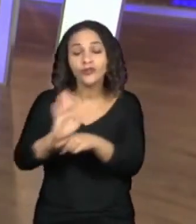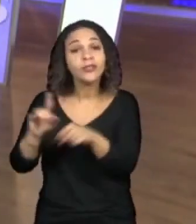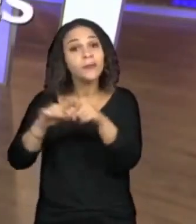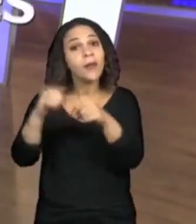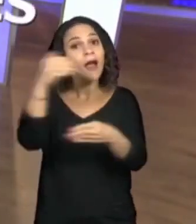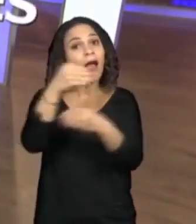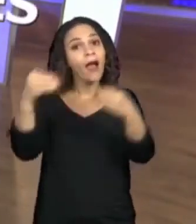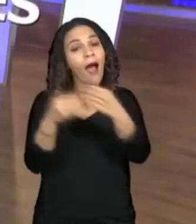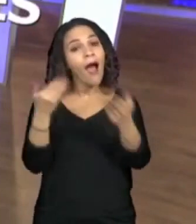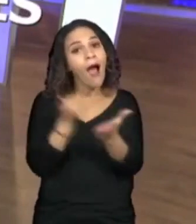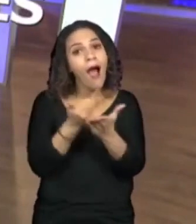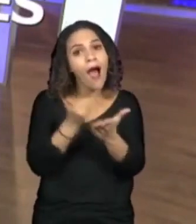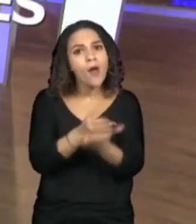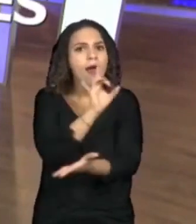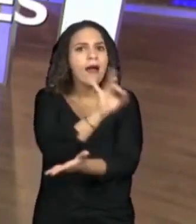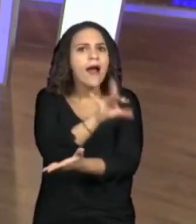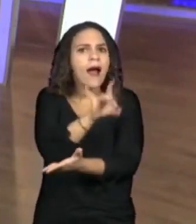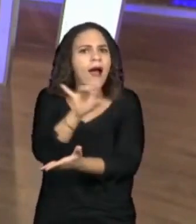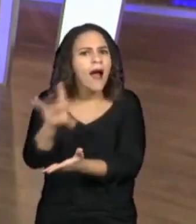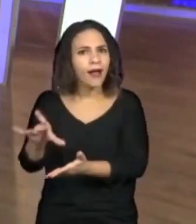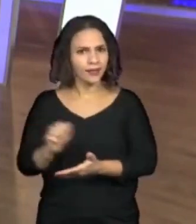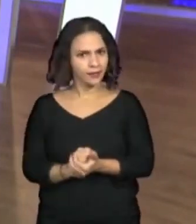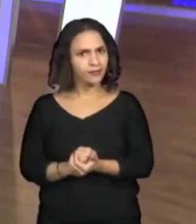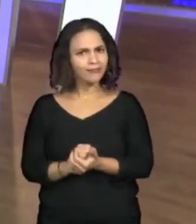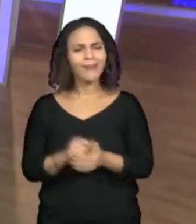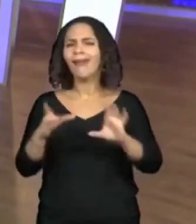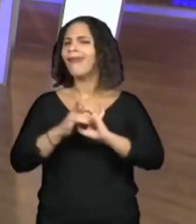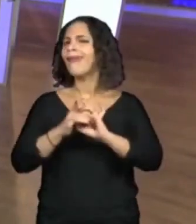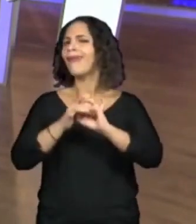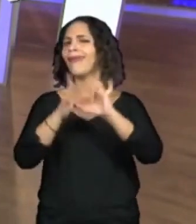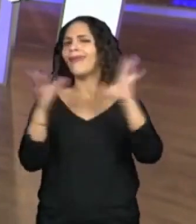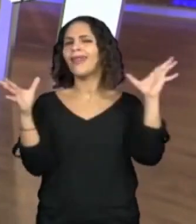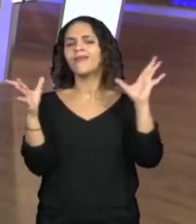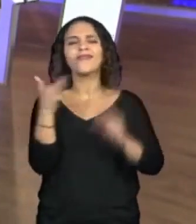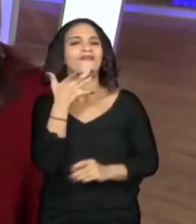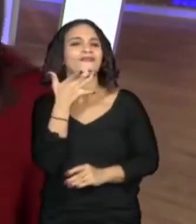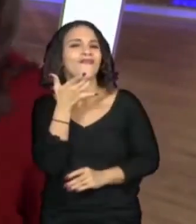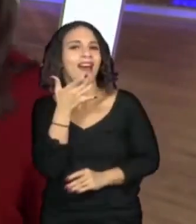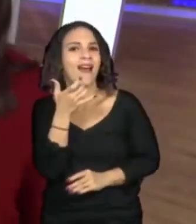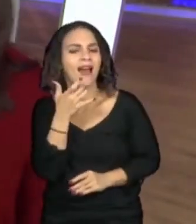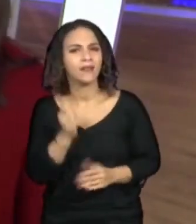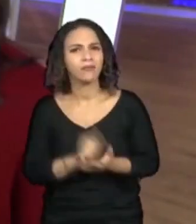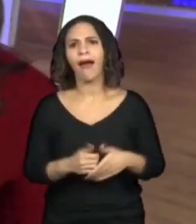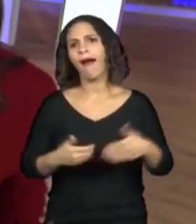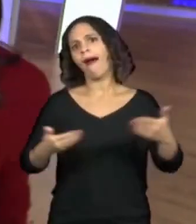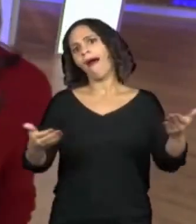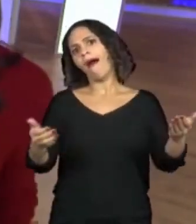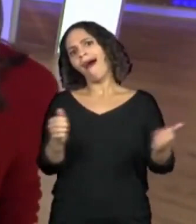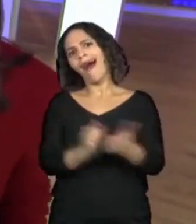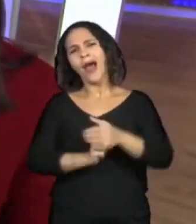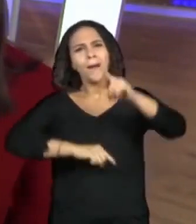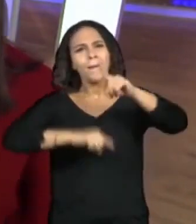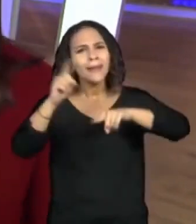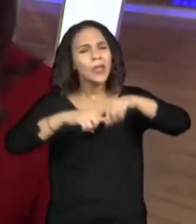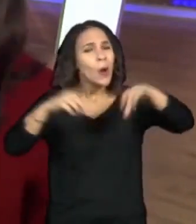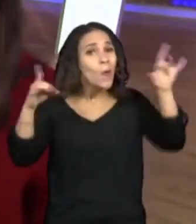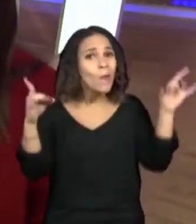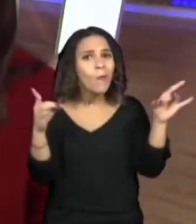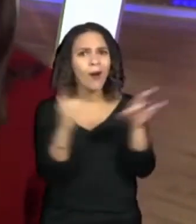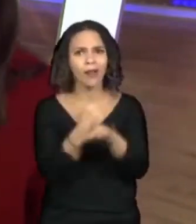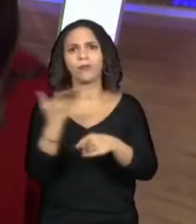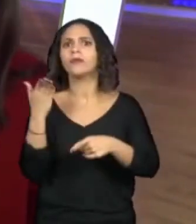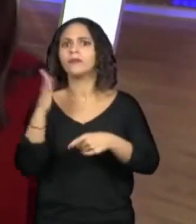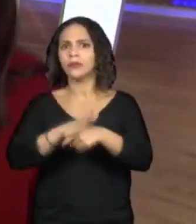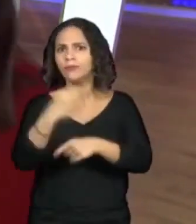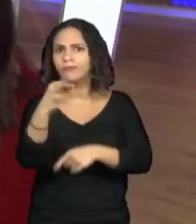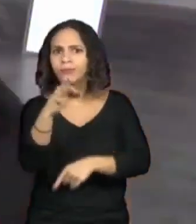e também os slides de apoio de cada aula. Tudo disponível para você, ó, facinho. Ah, gente, ter acesso a todo esse material é uma baita